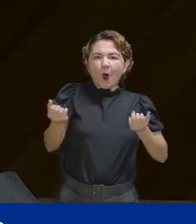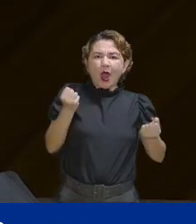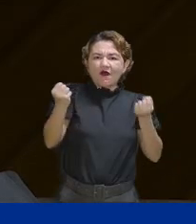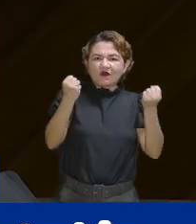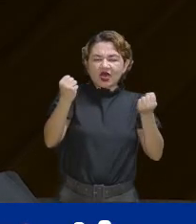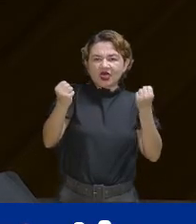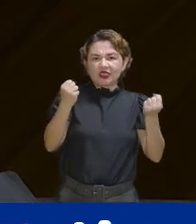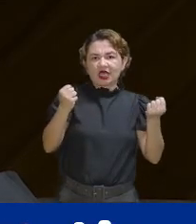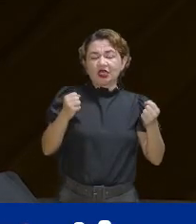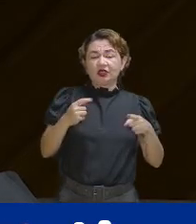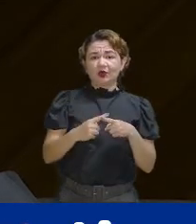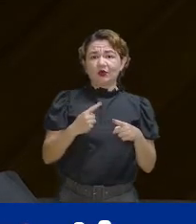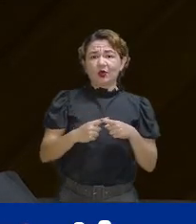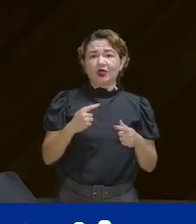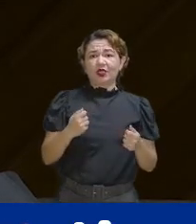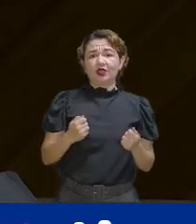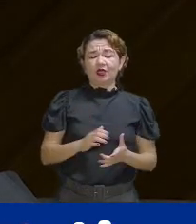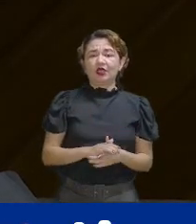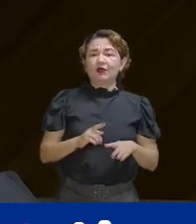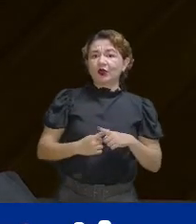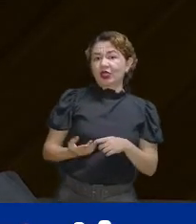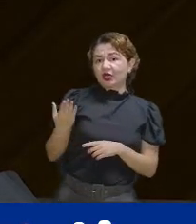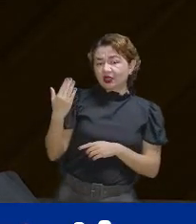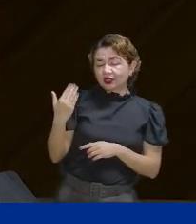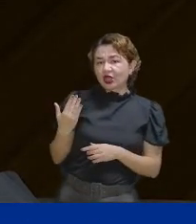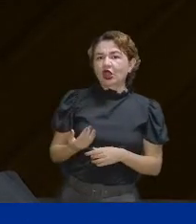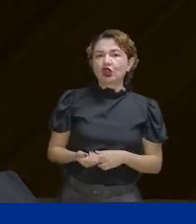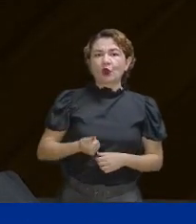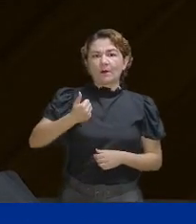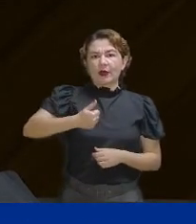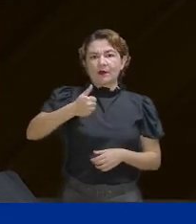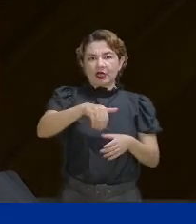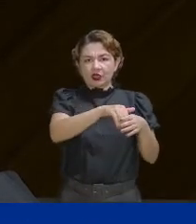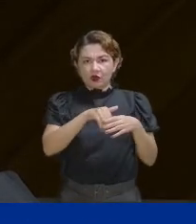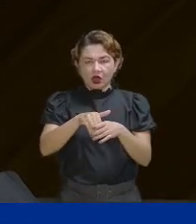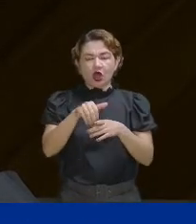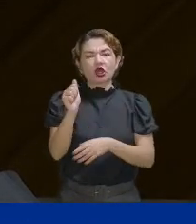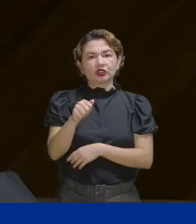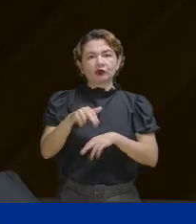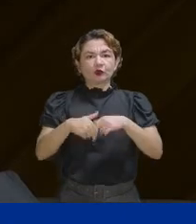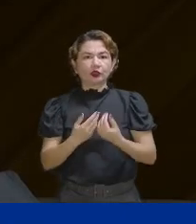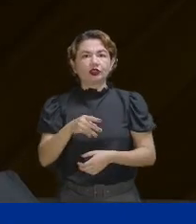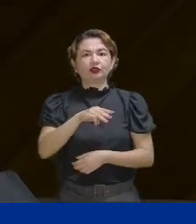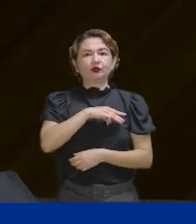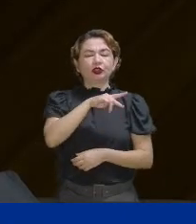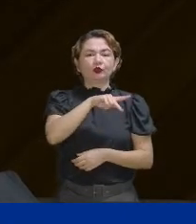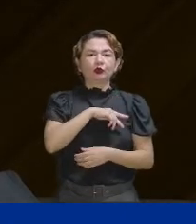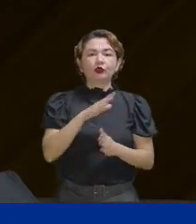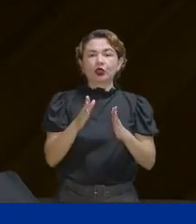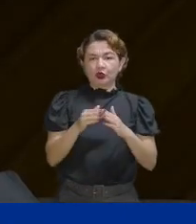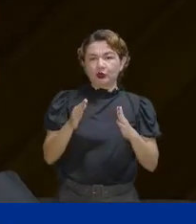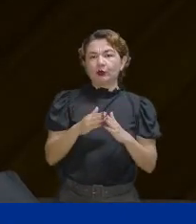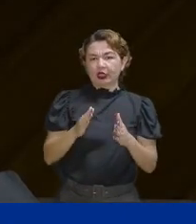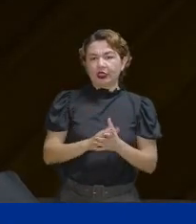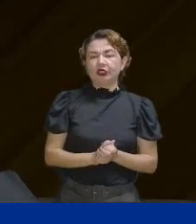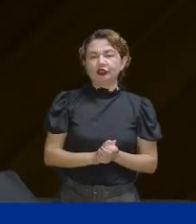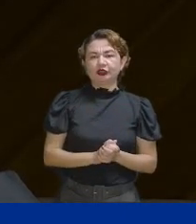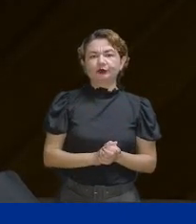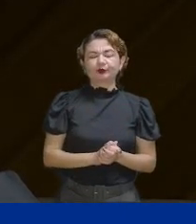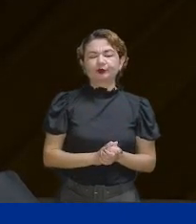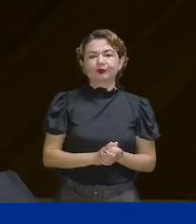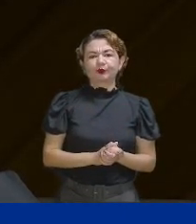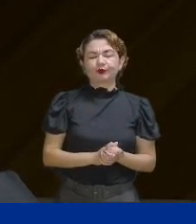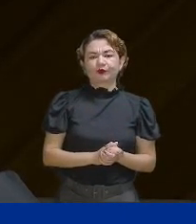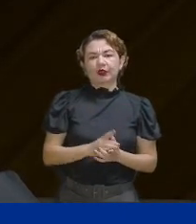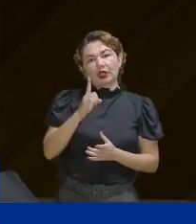primeiro acórdão elas foram consideradas suficientes também para a condenação. Então, nesse sentido, o Ministério Público pede que seja suprida essa omissão